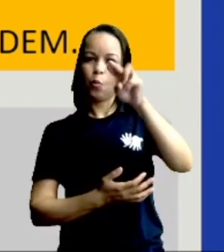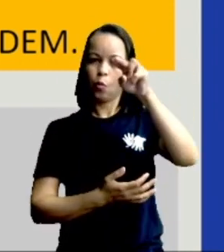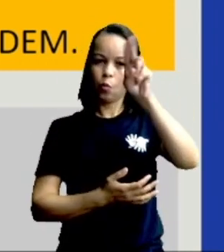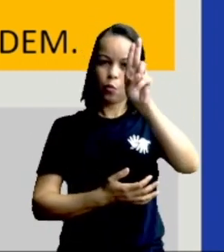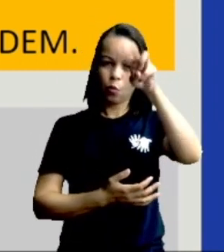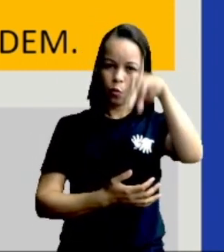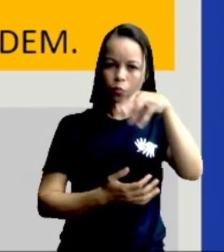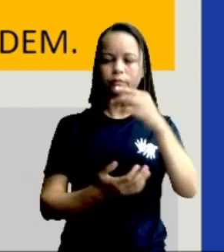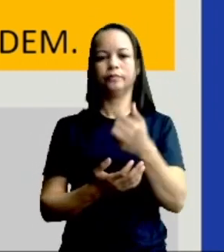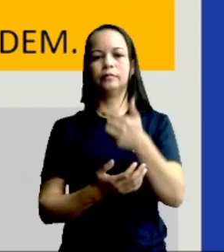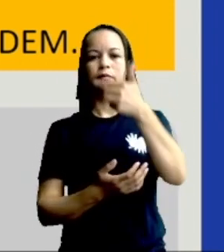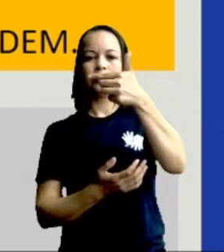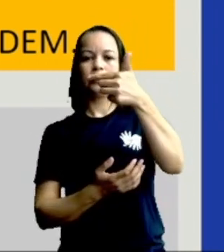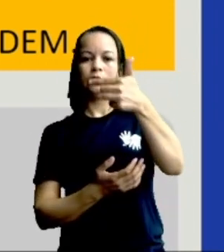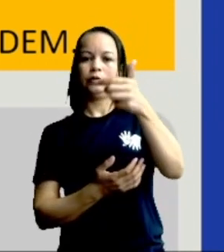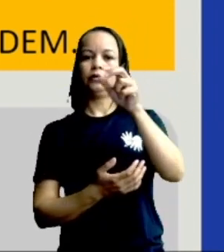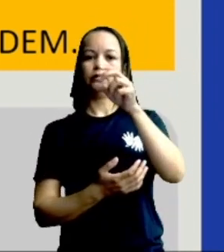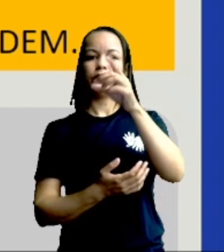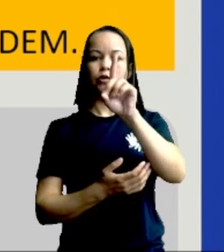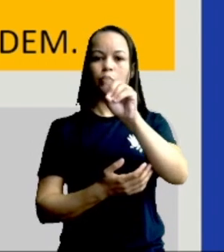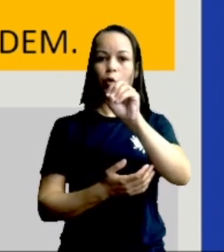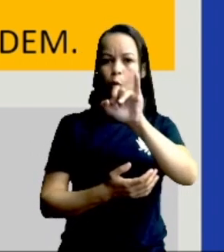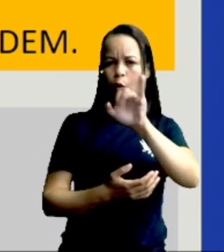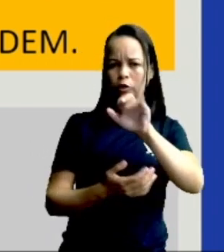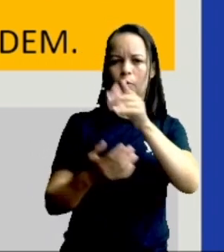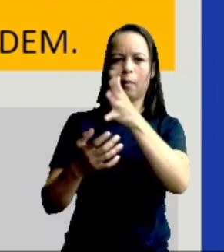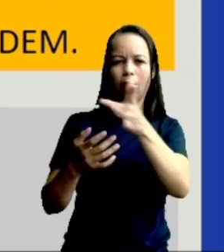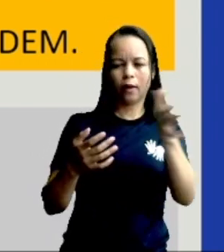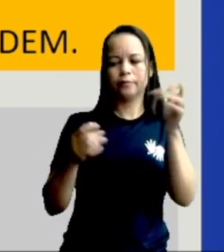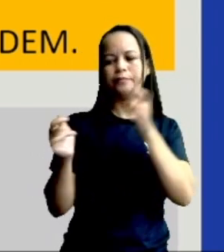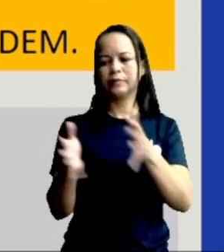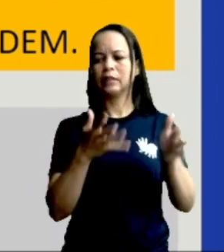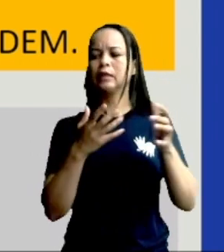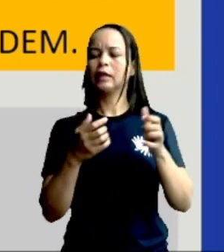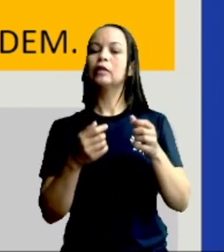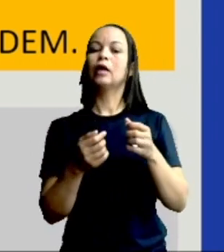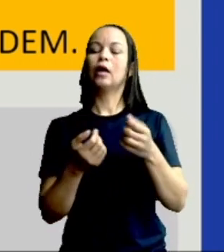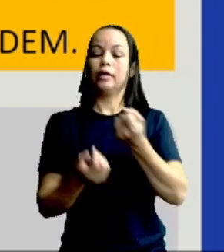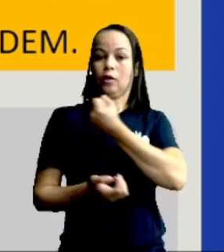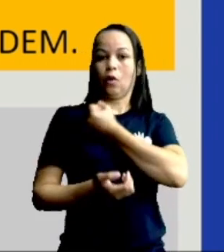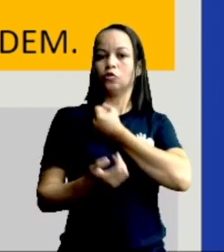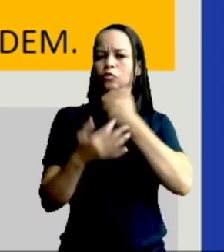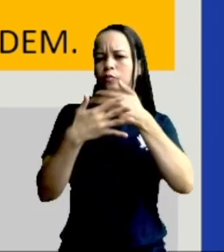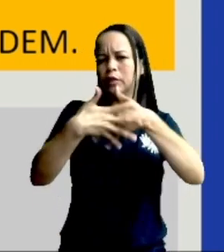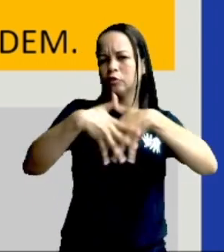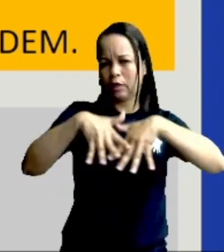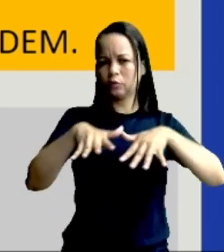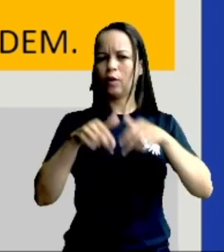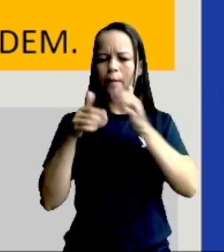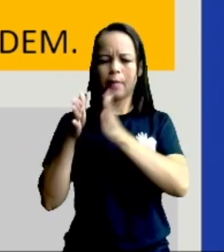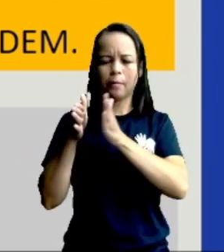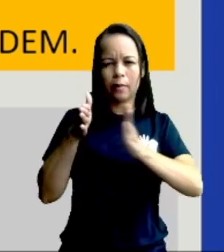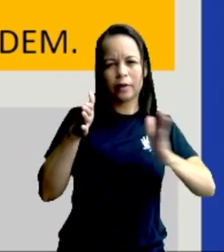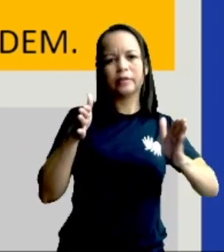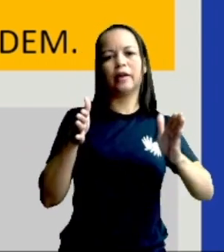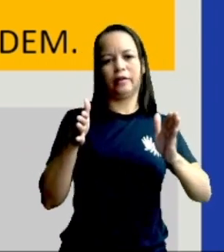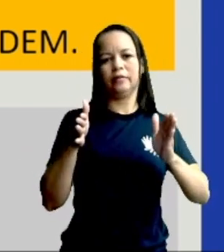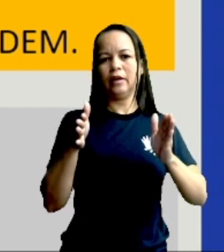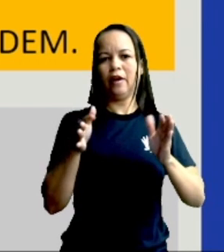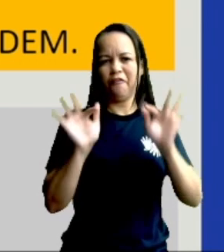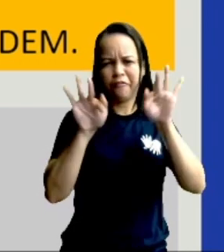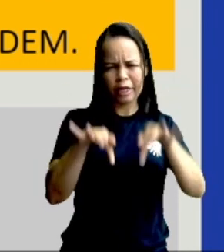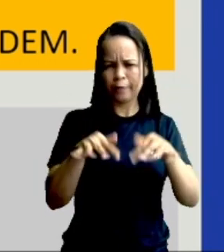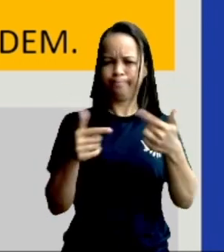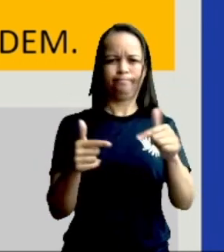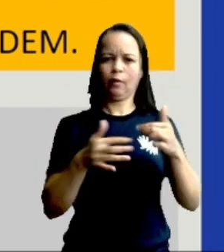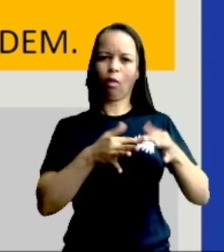né, naturais. Pode continuar ali na sequência? Pode, tem mais. A sequência numérica dos números naturais ele é infinito, né?